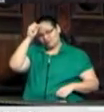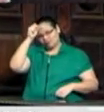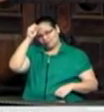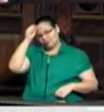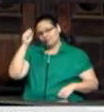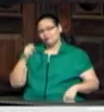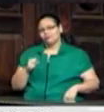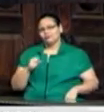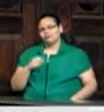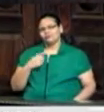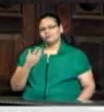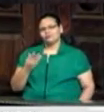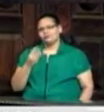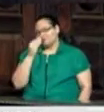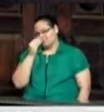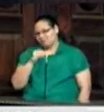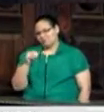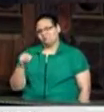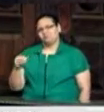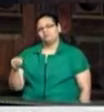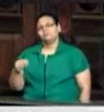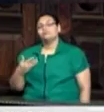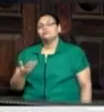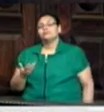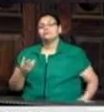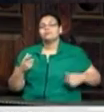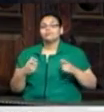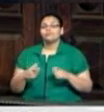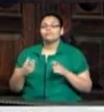ultrajados. Onde é que está a saída?